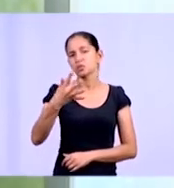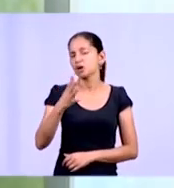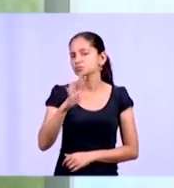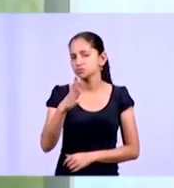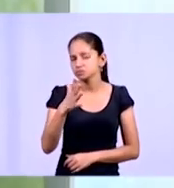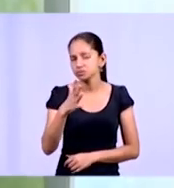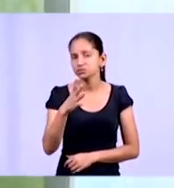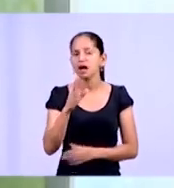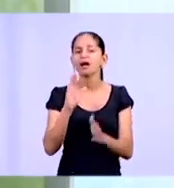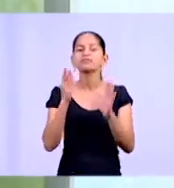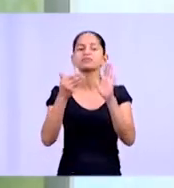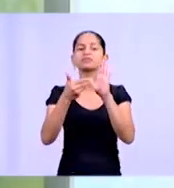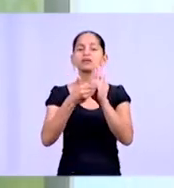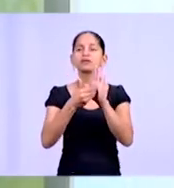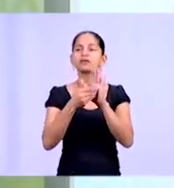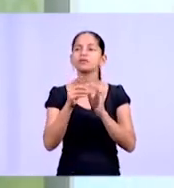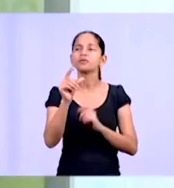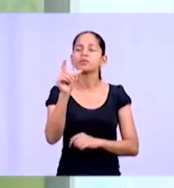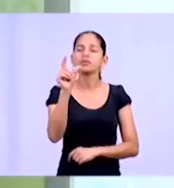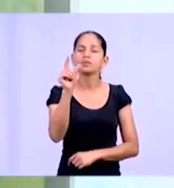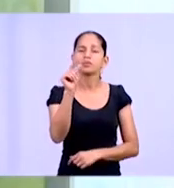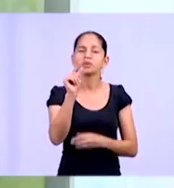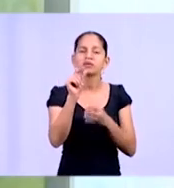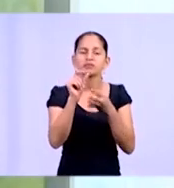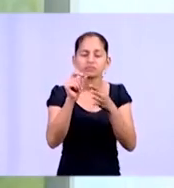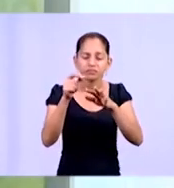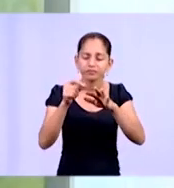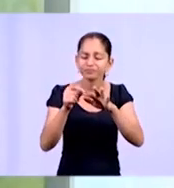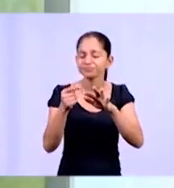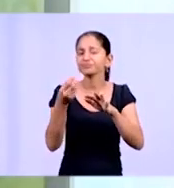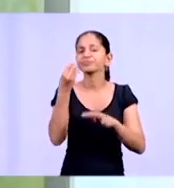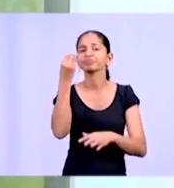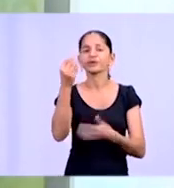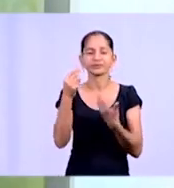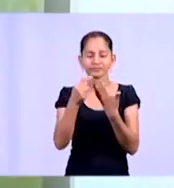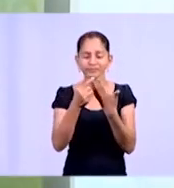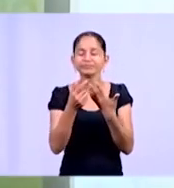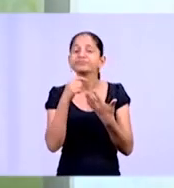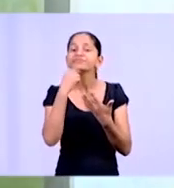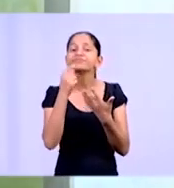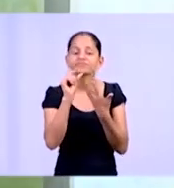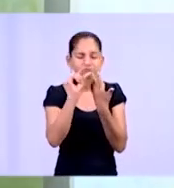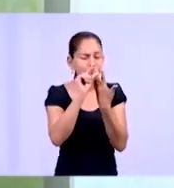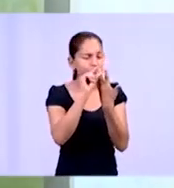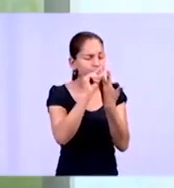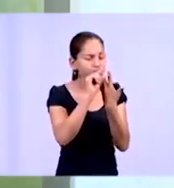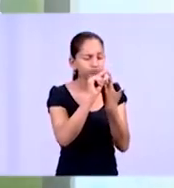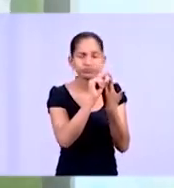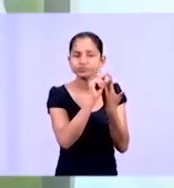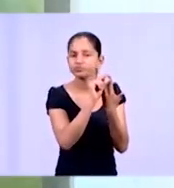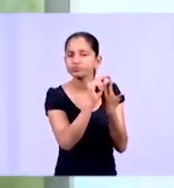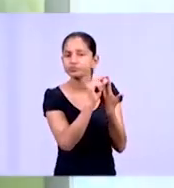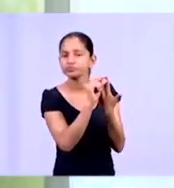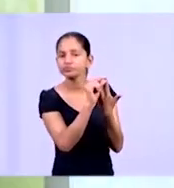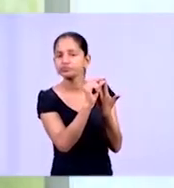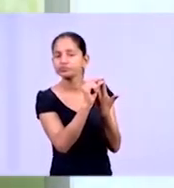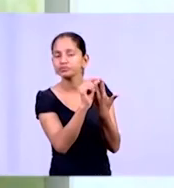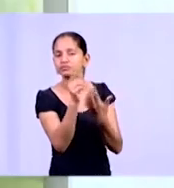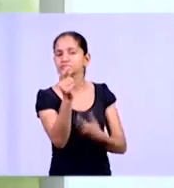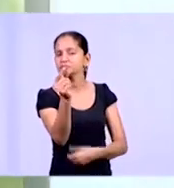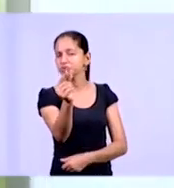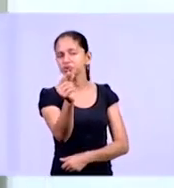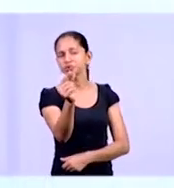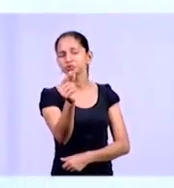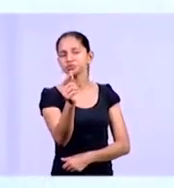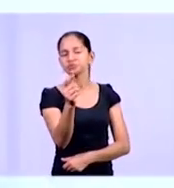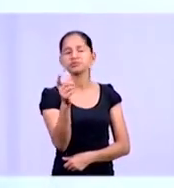tamanho dessa memória, gente, ele é menor do que minha unha. Eu nem trouxe hoje um modelo de um SD, mas na próxima aula eu vou trazer para vocês um modelo de SD. Então,